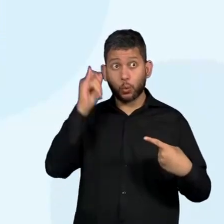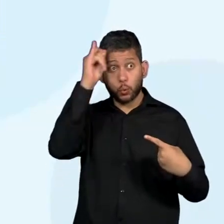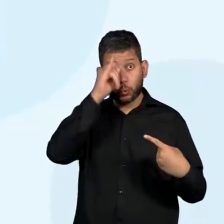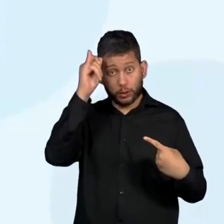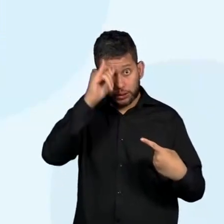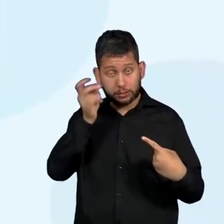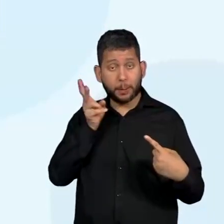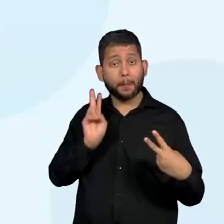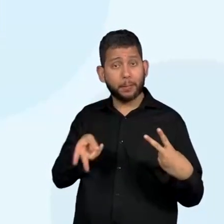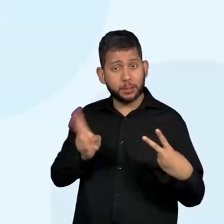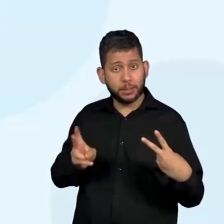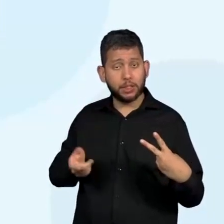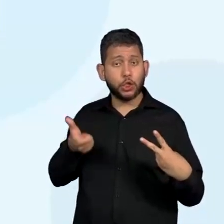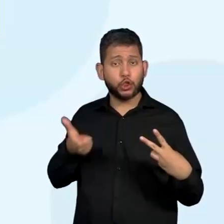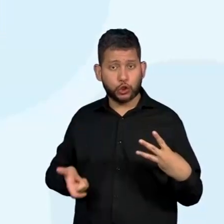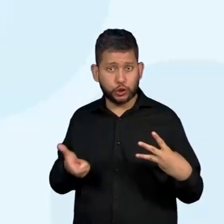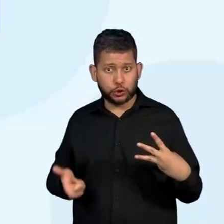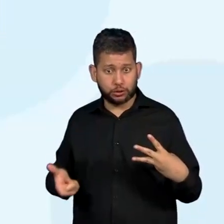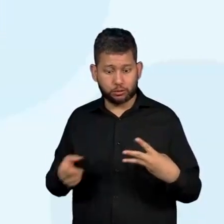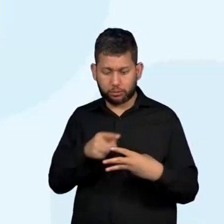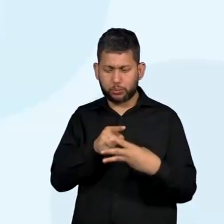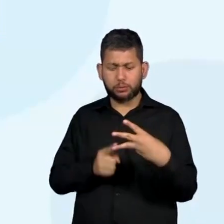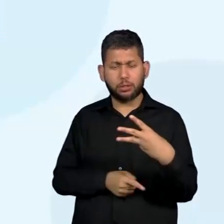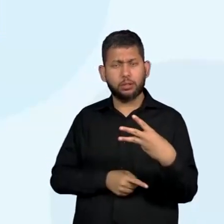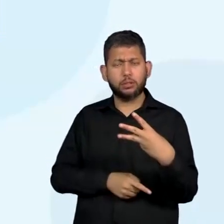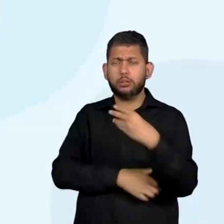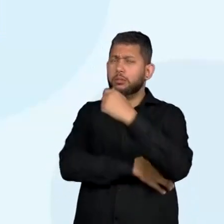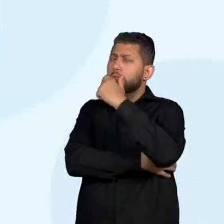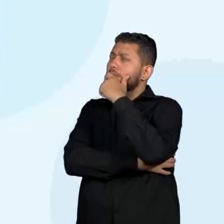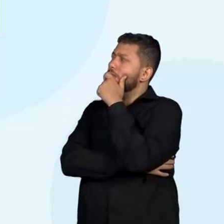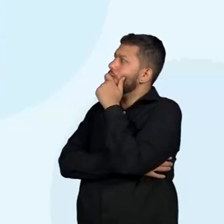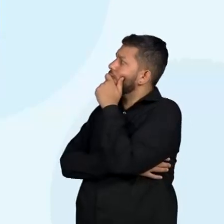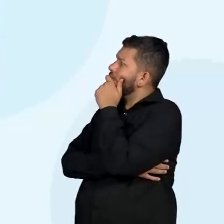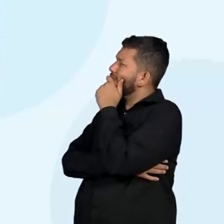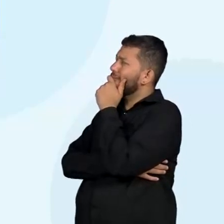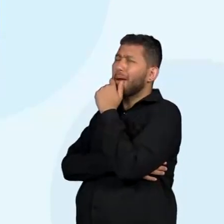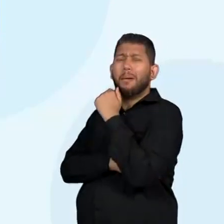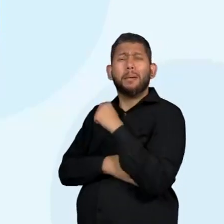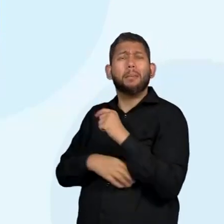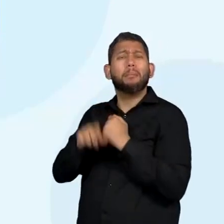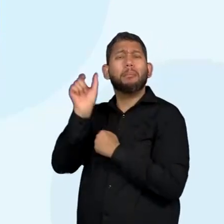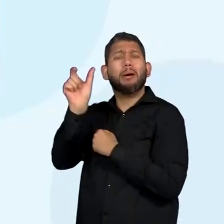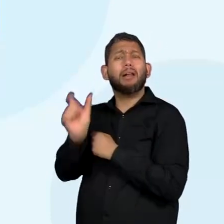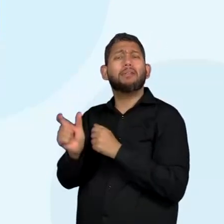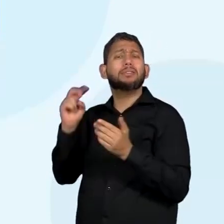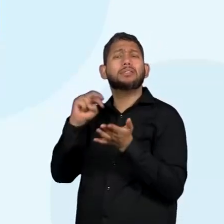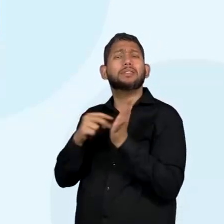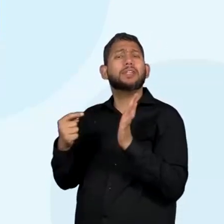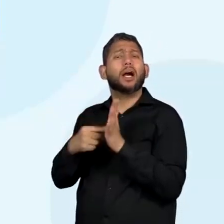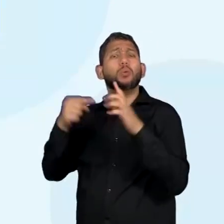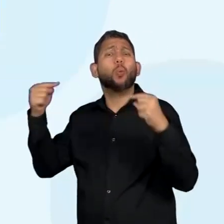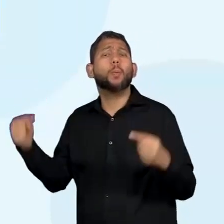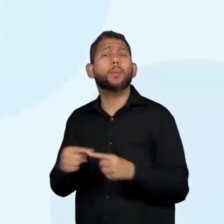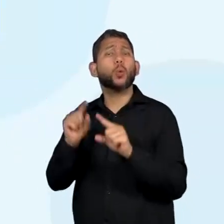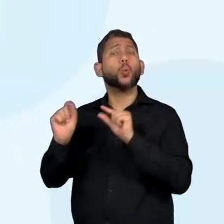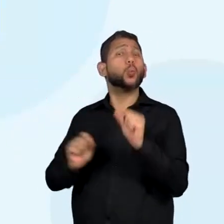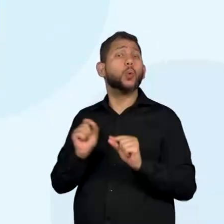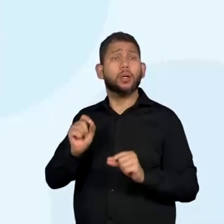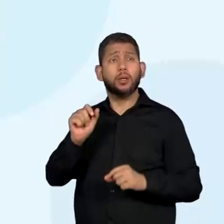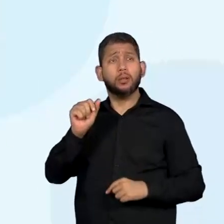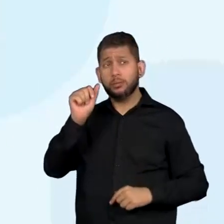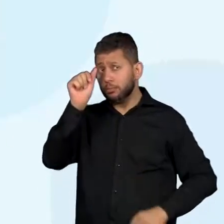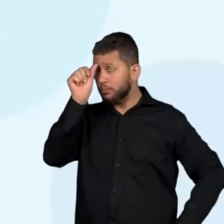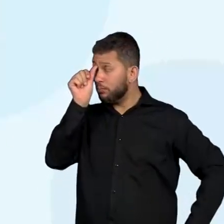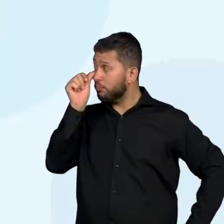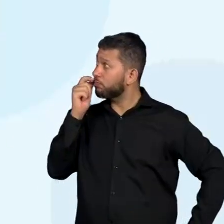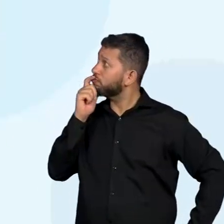e chatice. A gente consegue ver algo em comum? A gente tem que pensar na questão do significado da palavra, não só da escrita. A